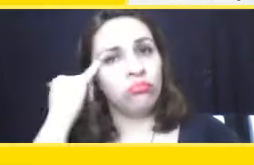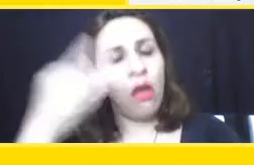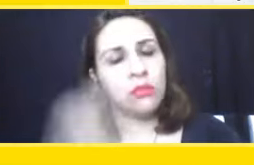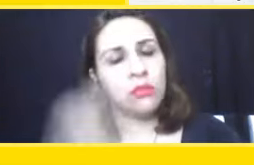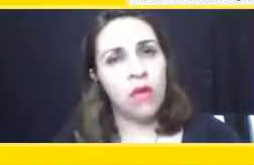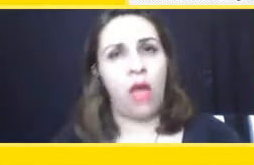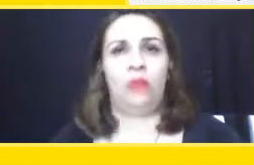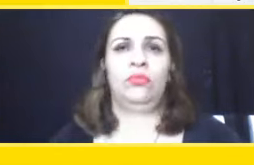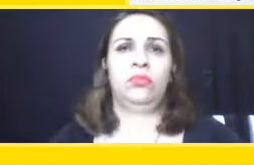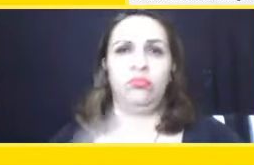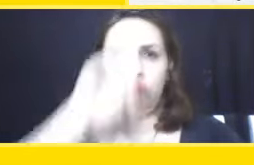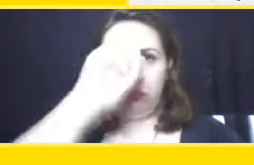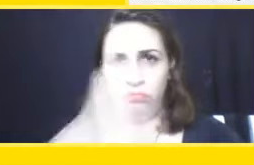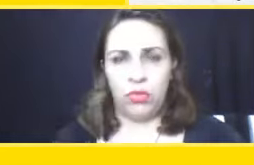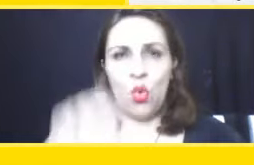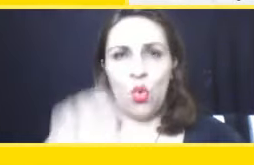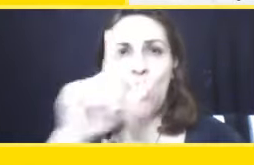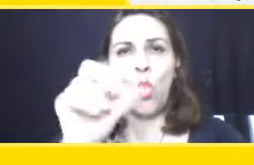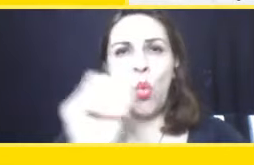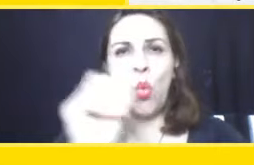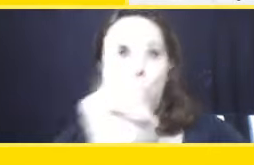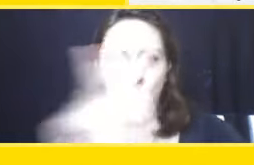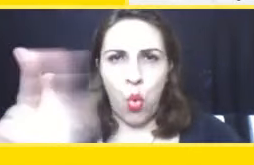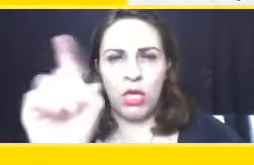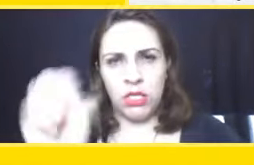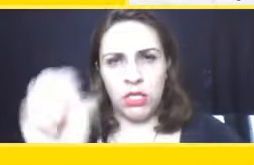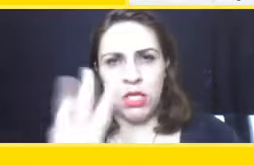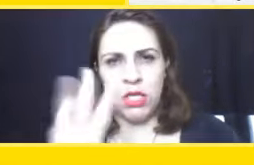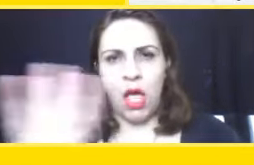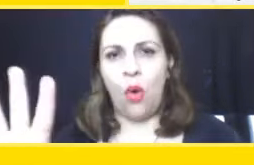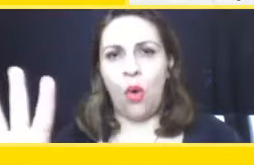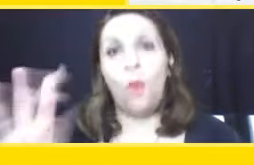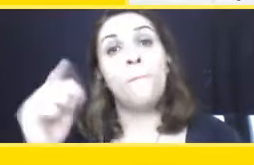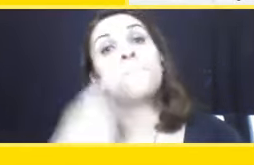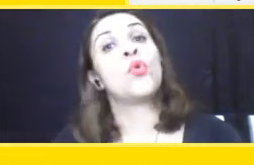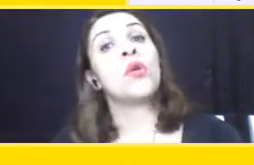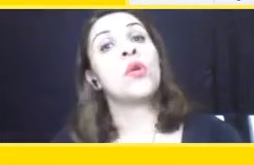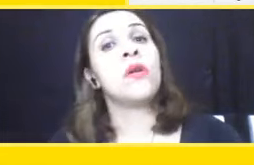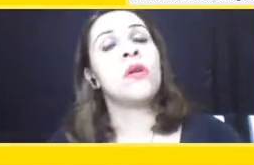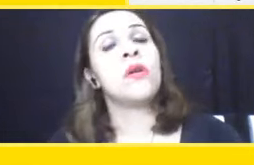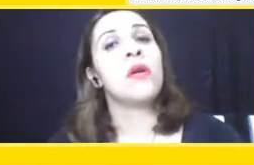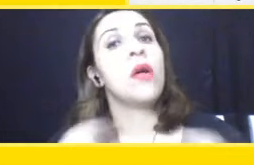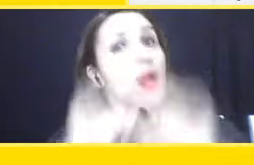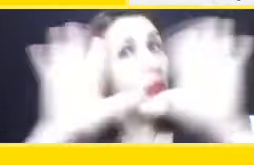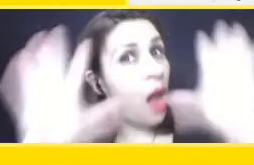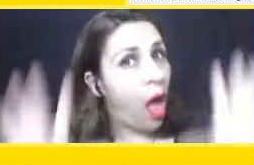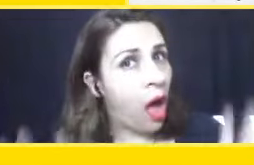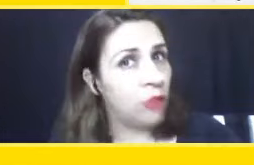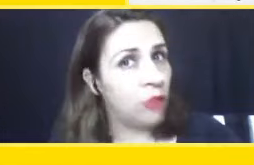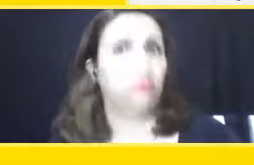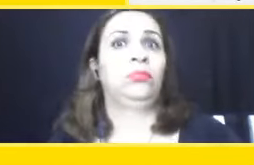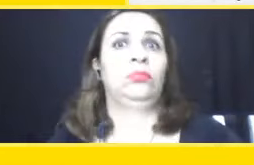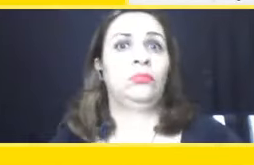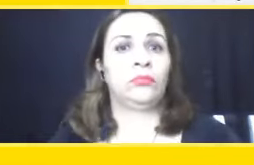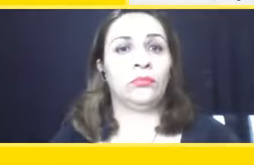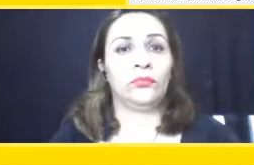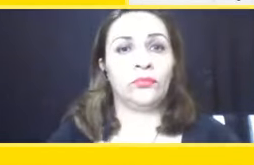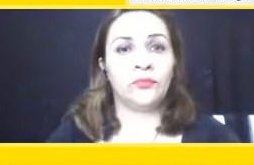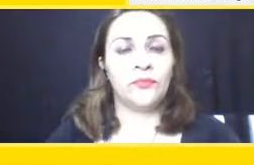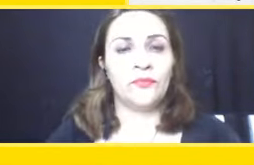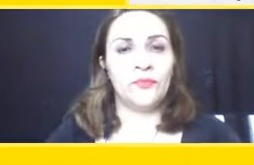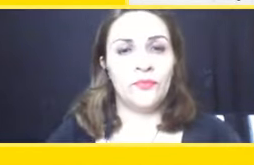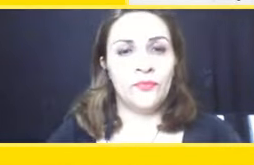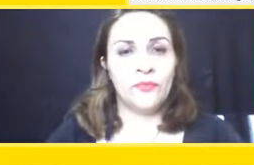em decretar o lockdown na Ceilândia, por quê? E aí a gente tem que deixar aqui, Edilson, nós precisamos